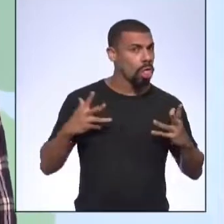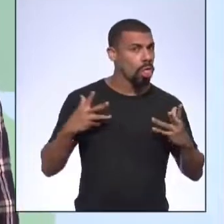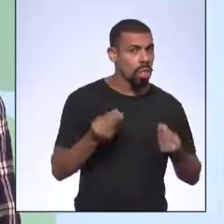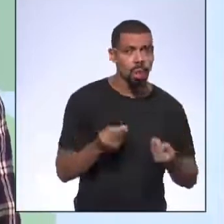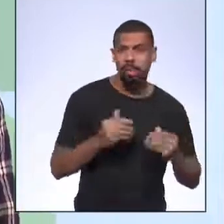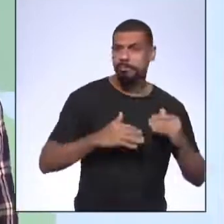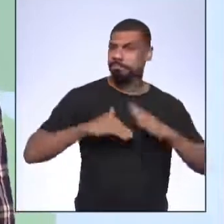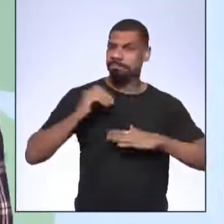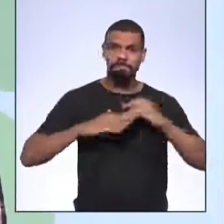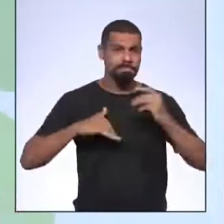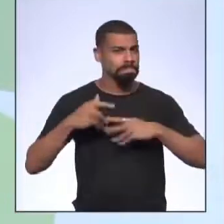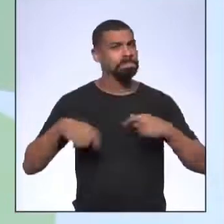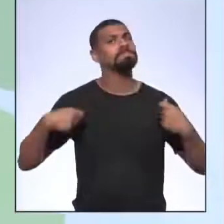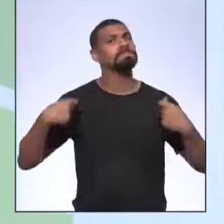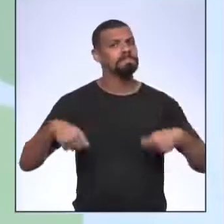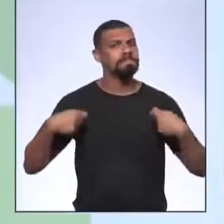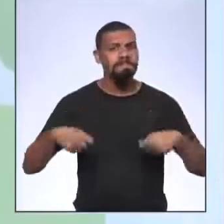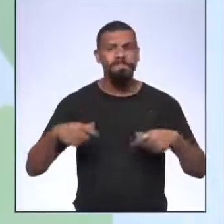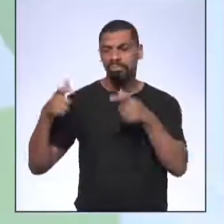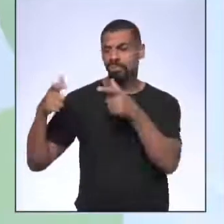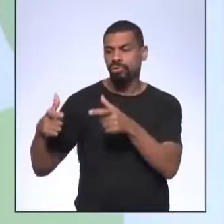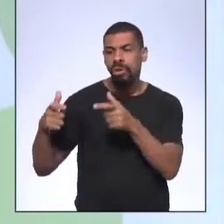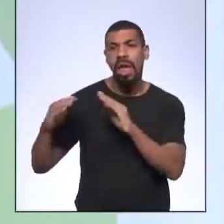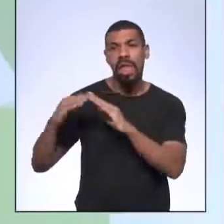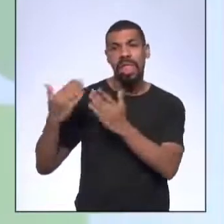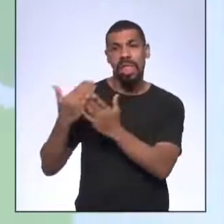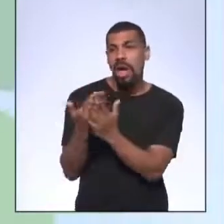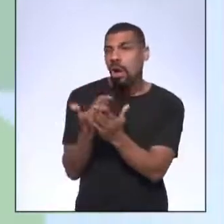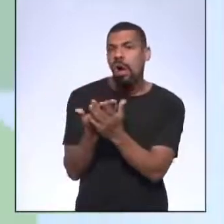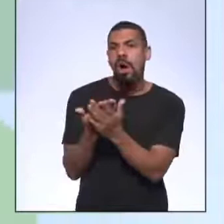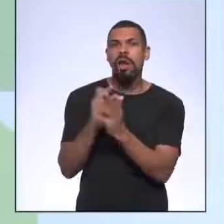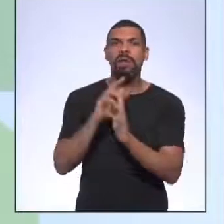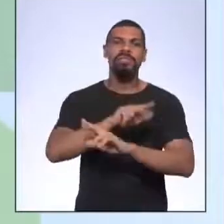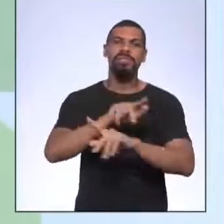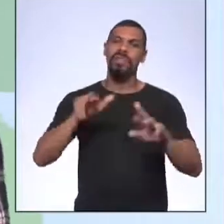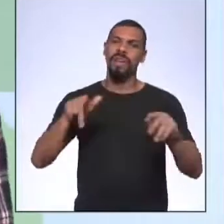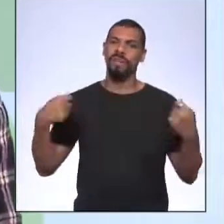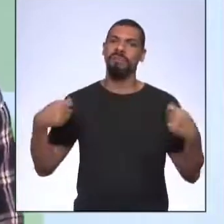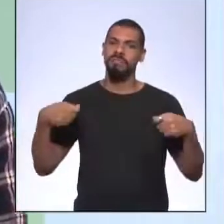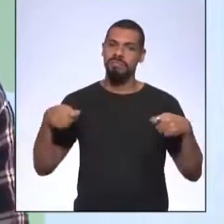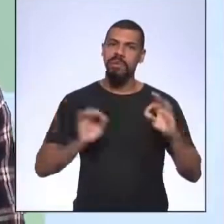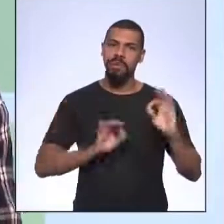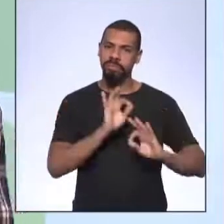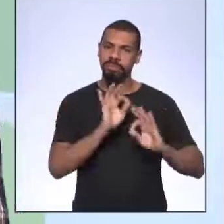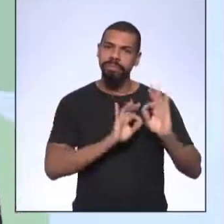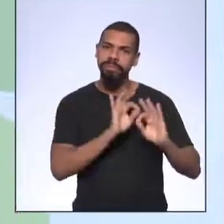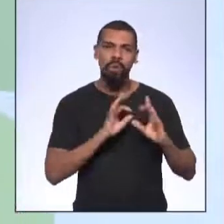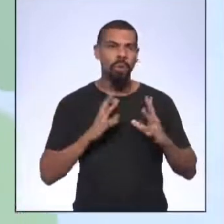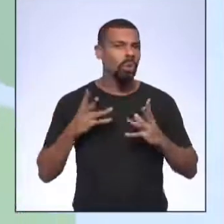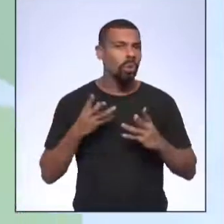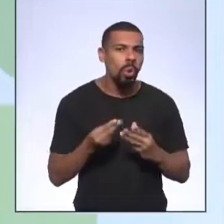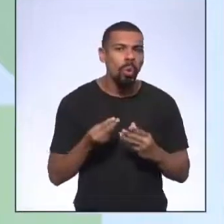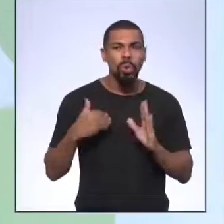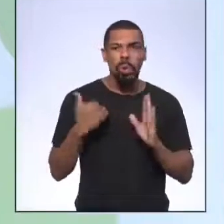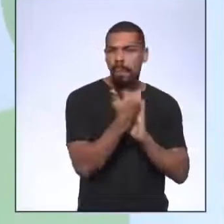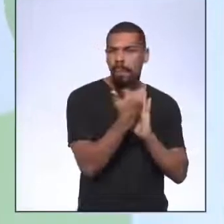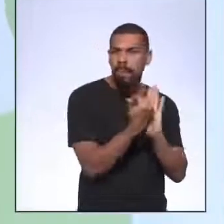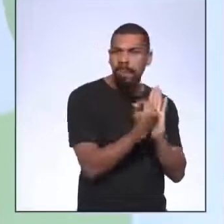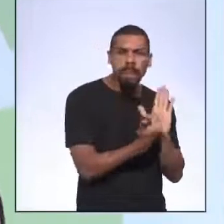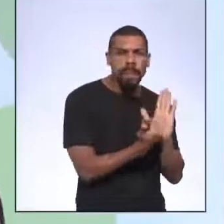for fazer precisando de espaço físico é diferenciado a gente vai precisar fazer todo um projeto